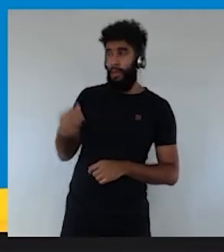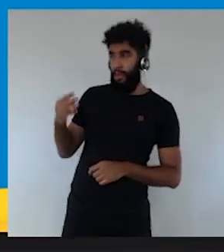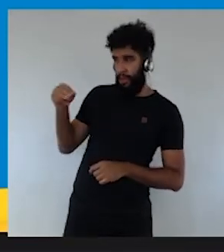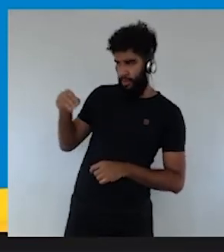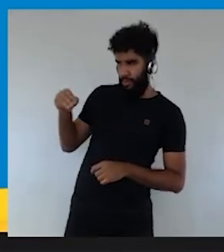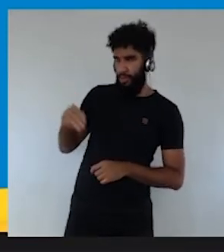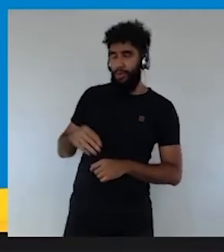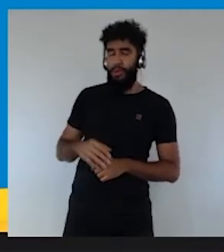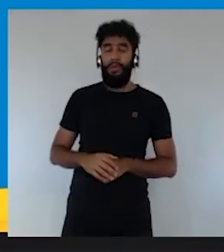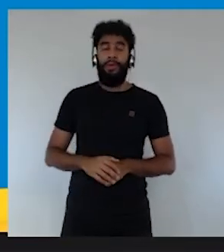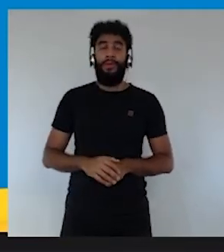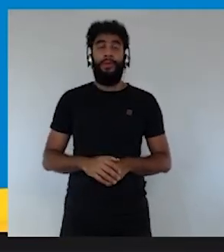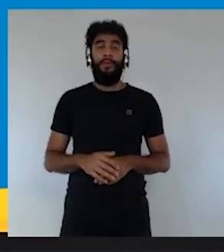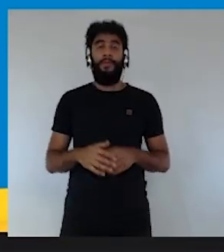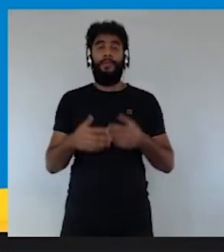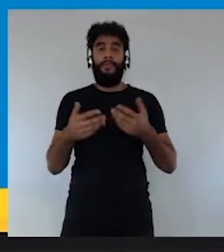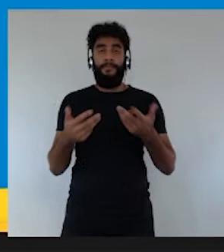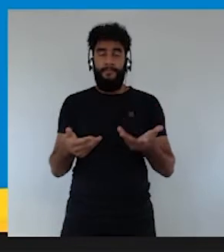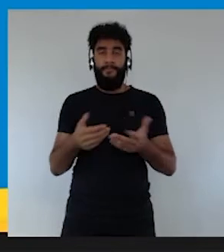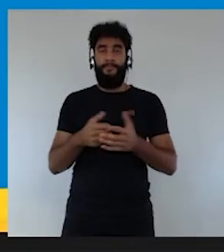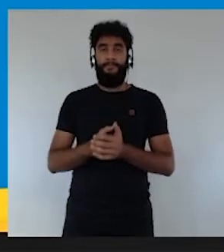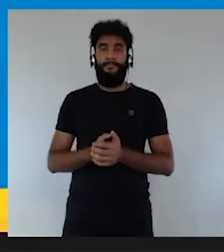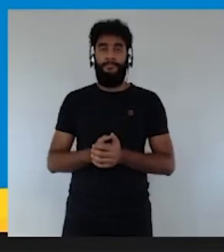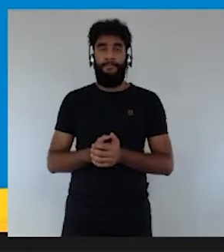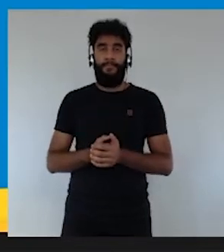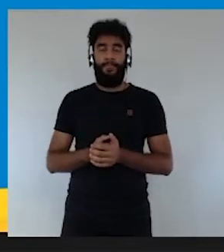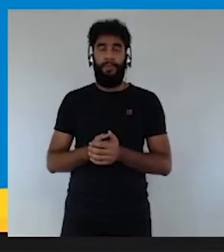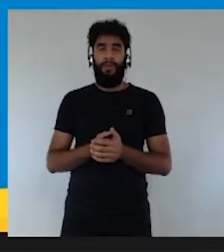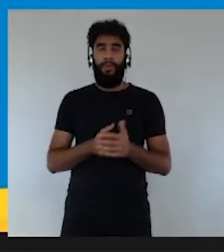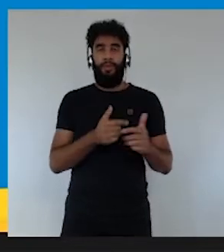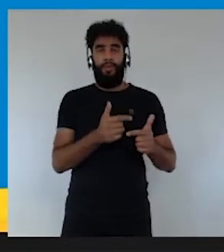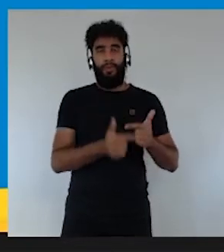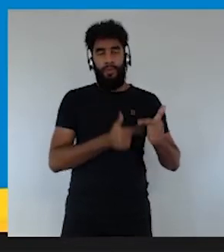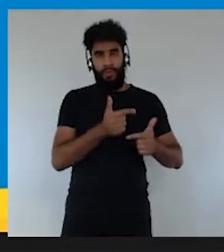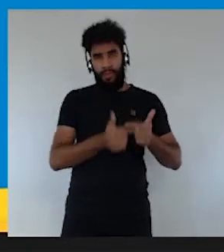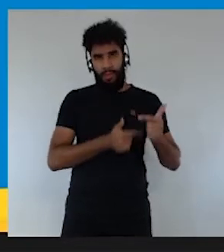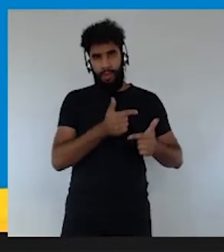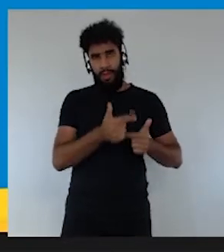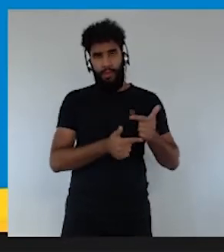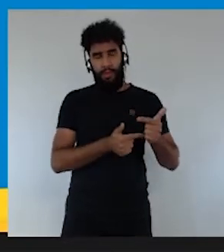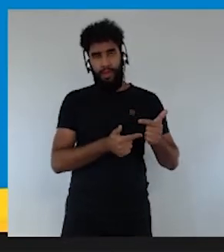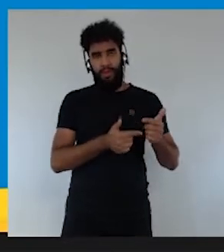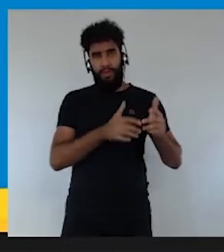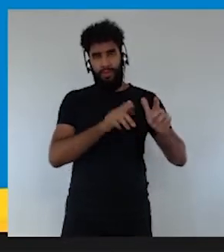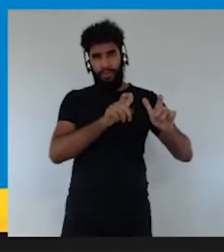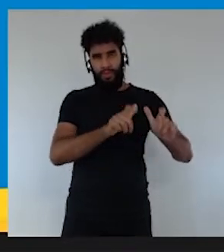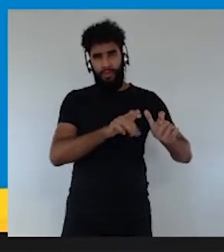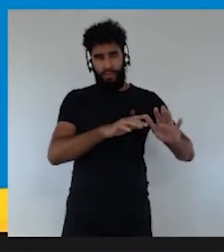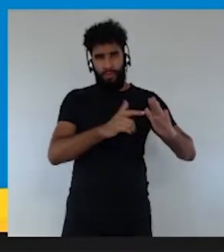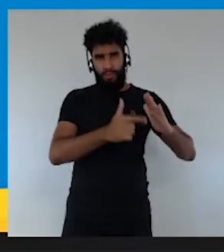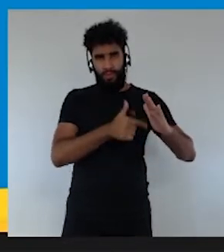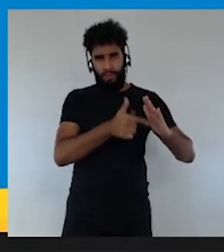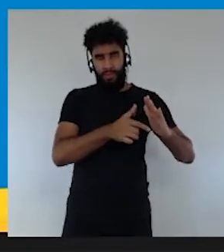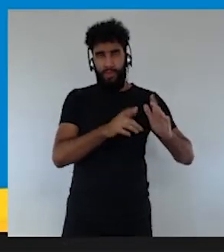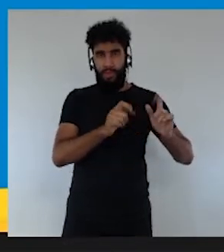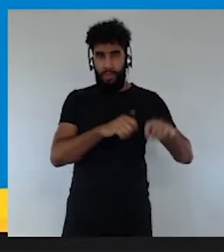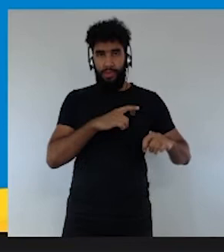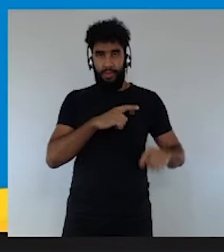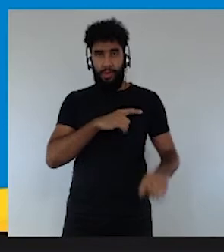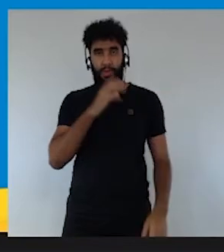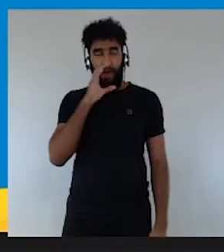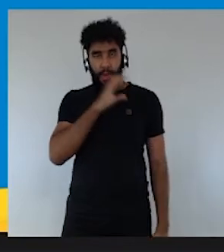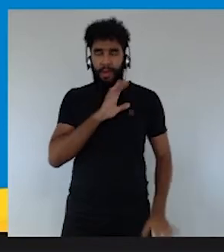aqui. Embora o procedimento remoto possa permitir o aumento da eficiência em alguns procedimentos, às